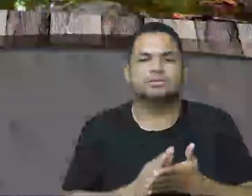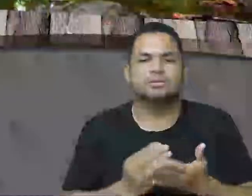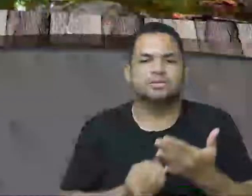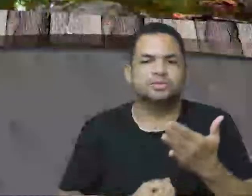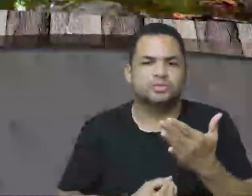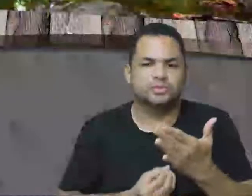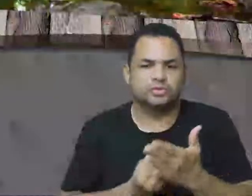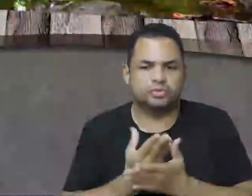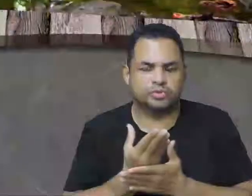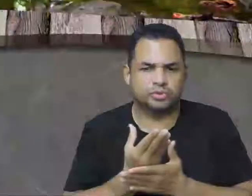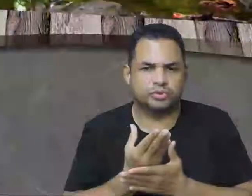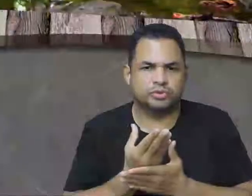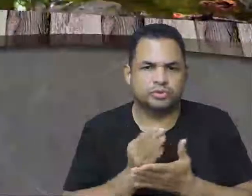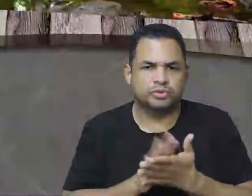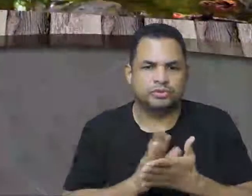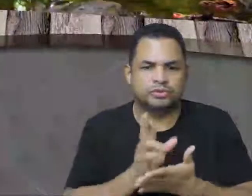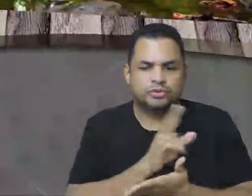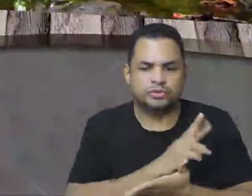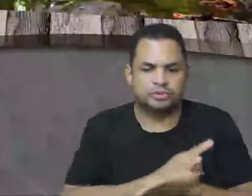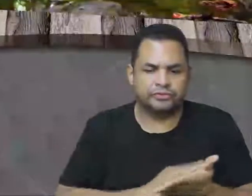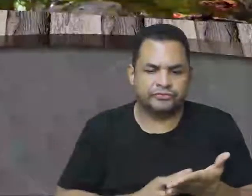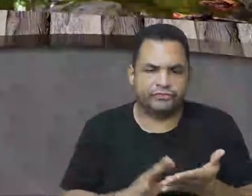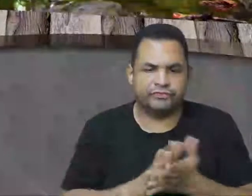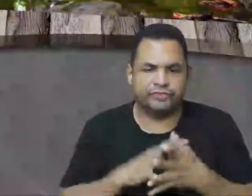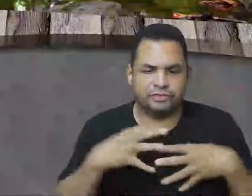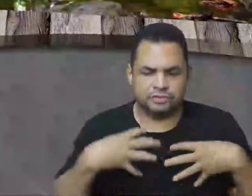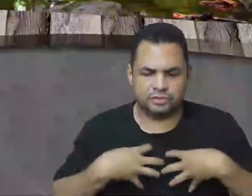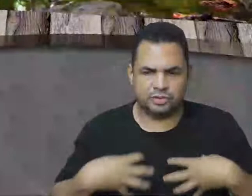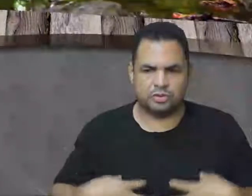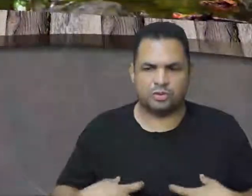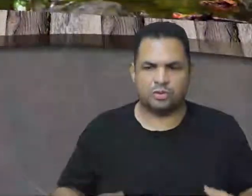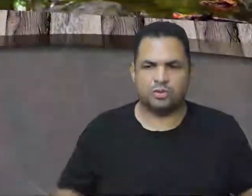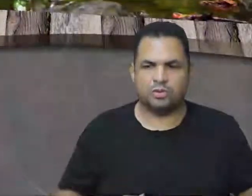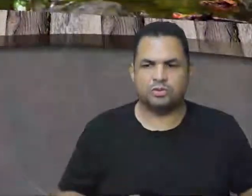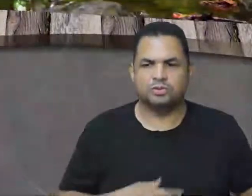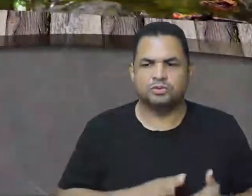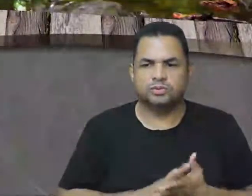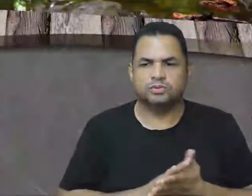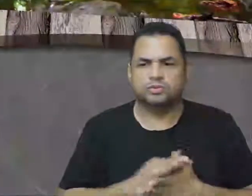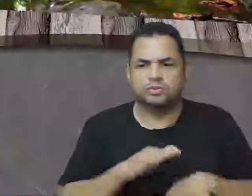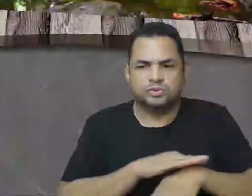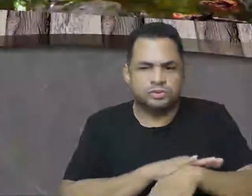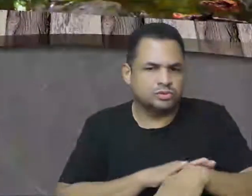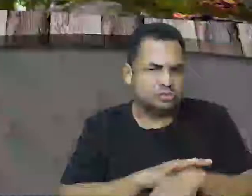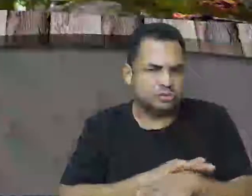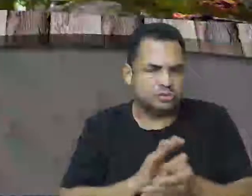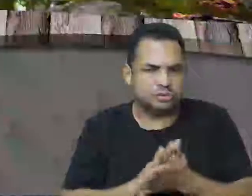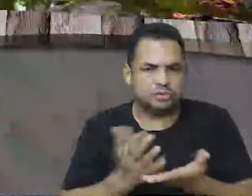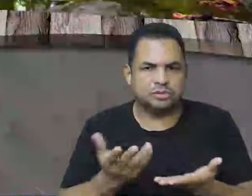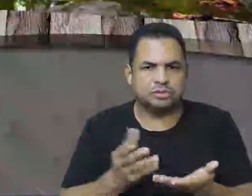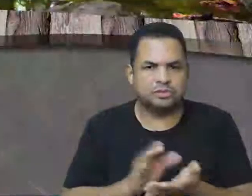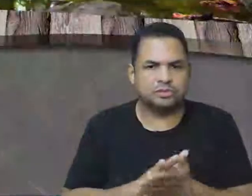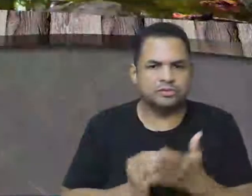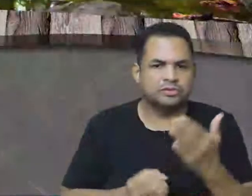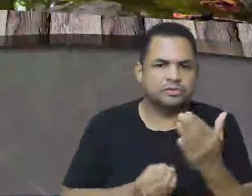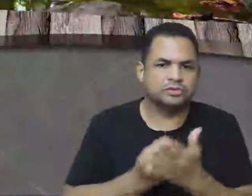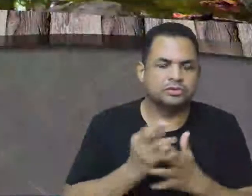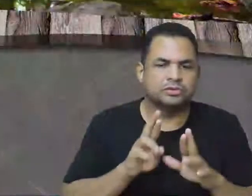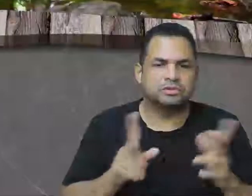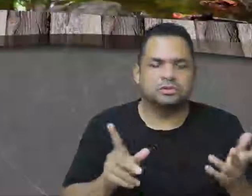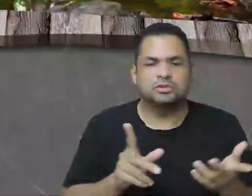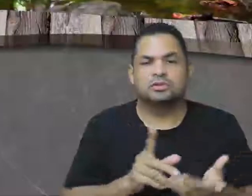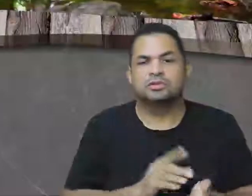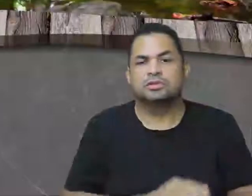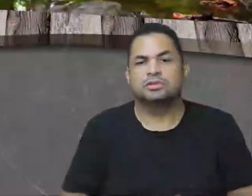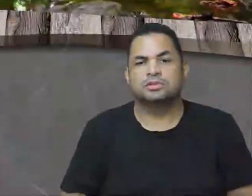vai germinar vários órgãos, né? Vários outros tecidos que vão se especializar em forma diferente e